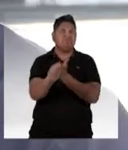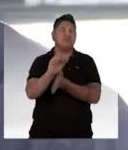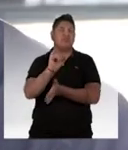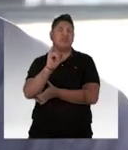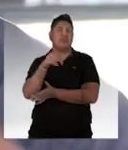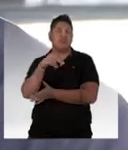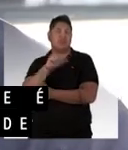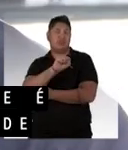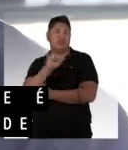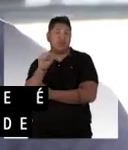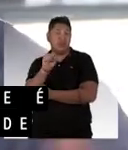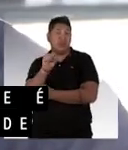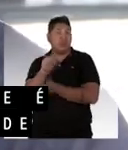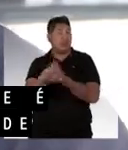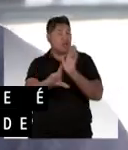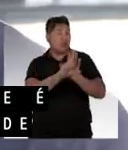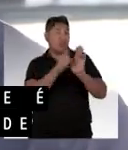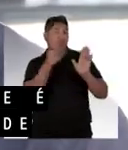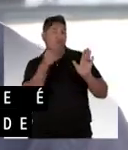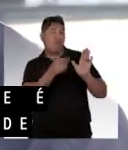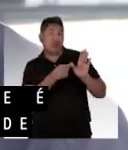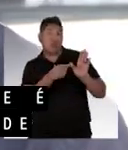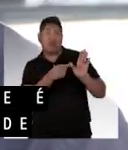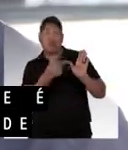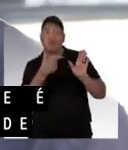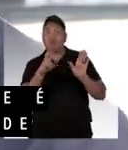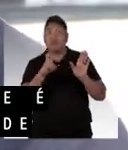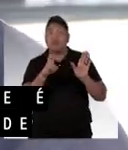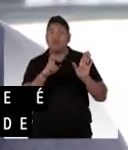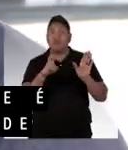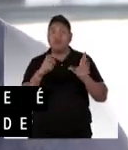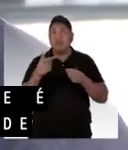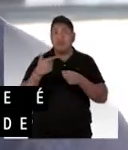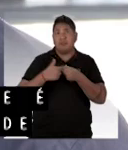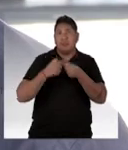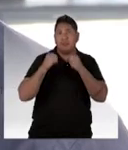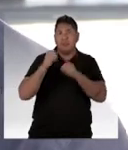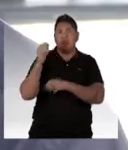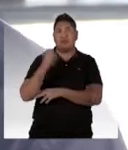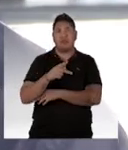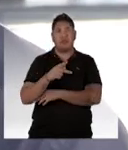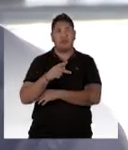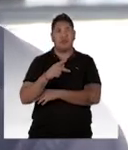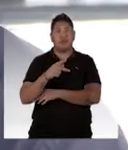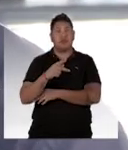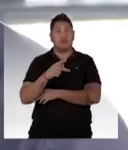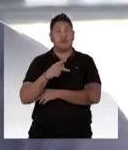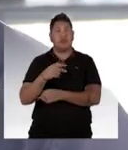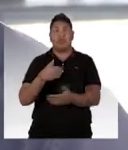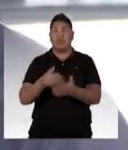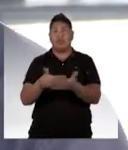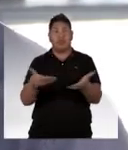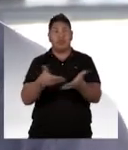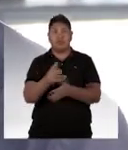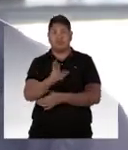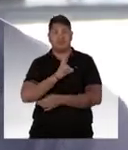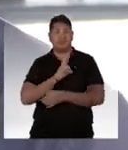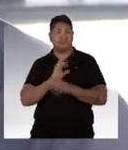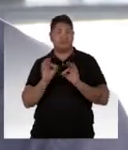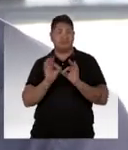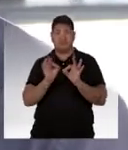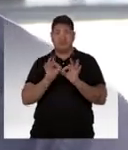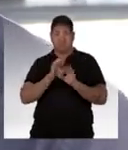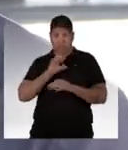contribuição. Segundo diz as leis que é com 25 anos posto de gasolina por causa da periculosidade. E até agora eu